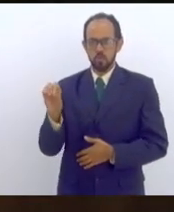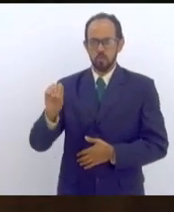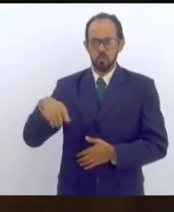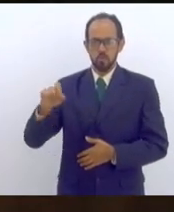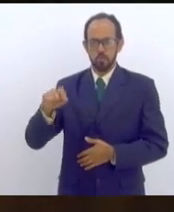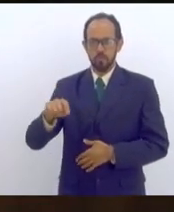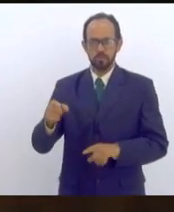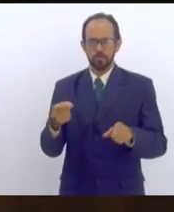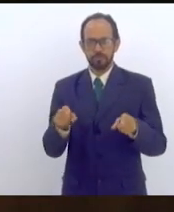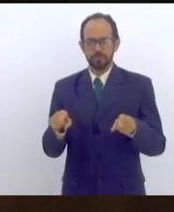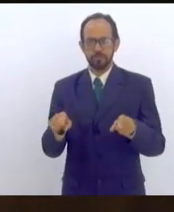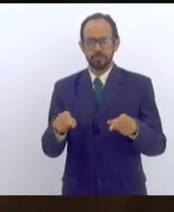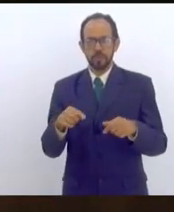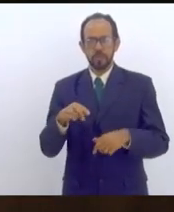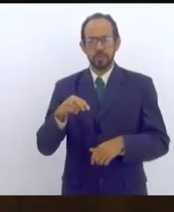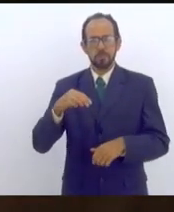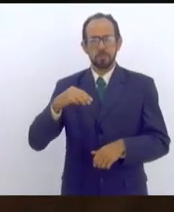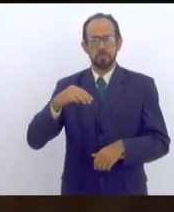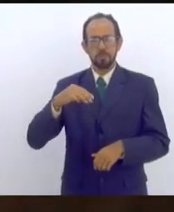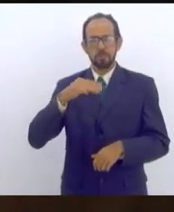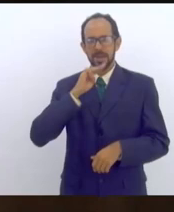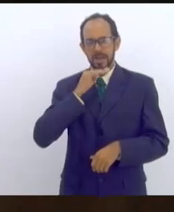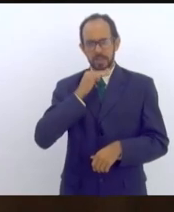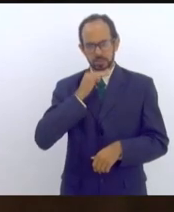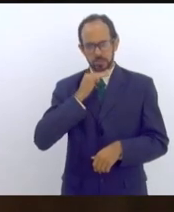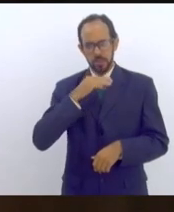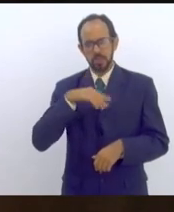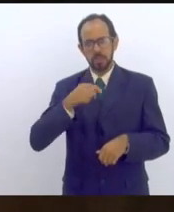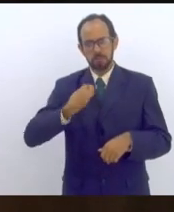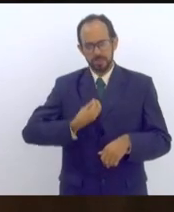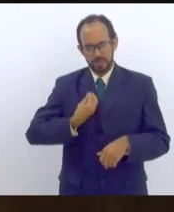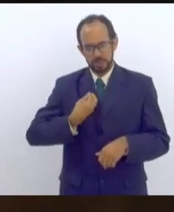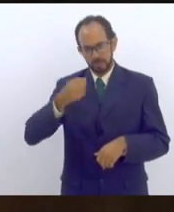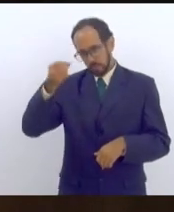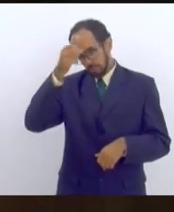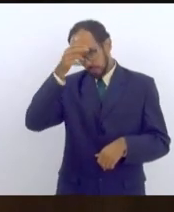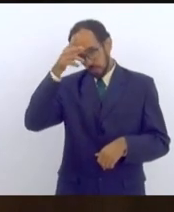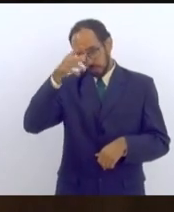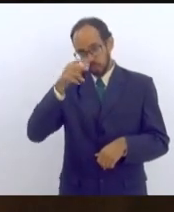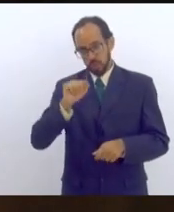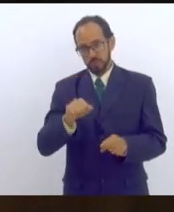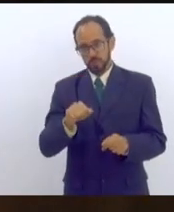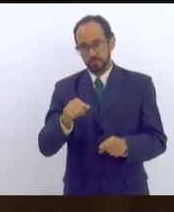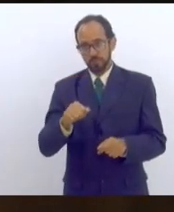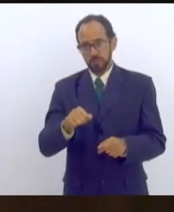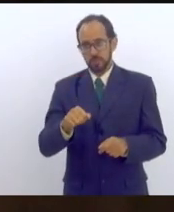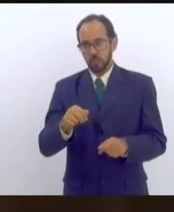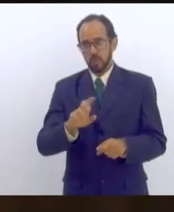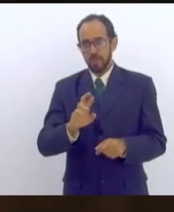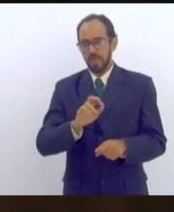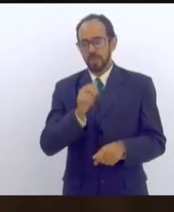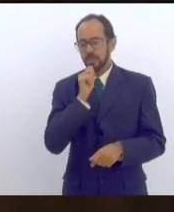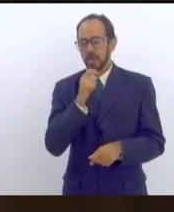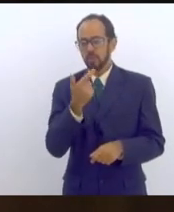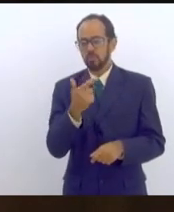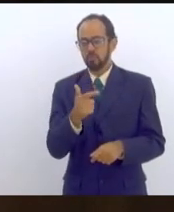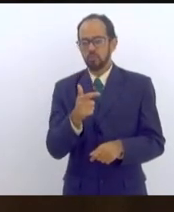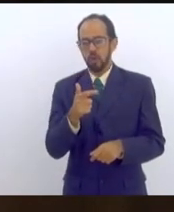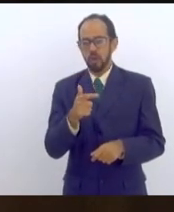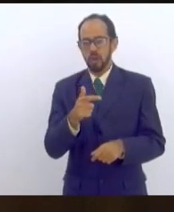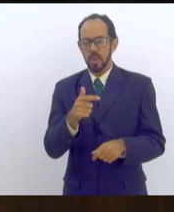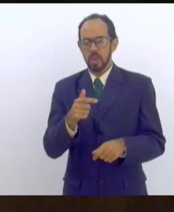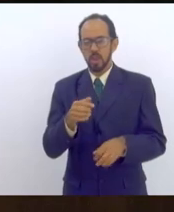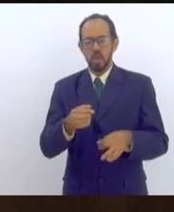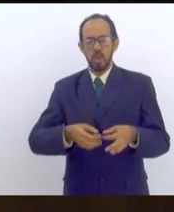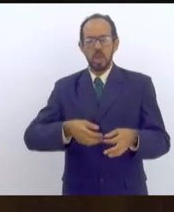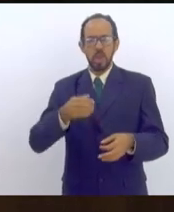qual ele faz parte do quadro hoje da prefeitura, e como ele não foi condenado ainda, eu acho que tem que